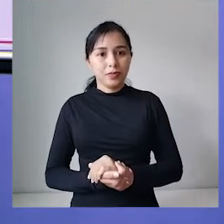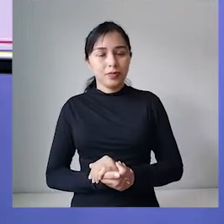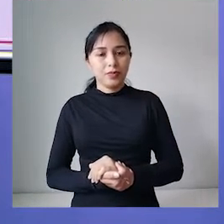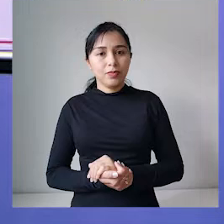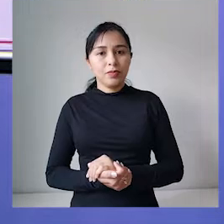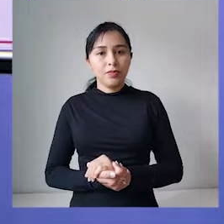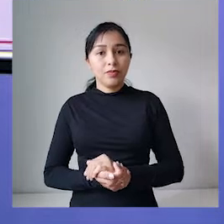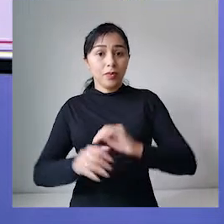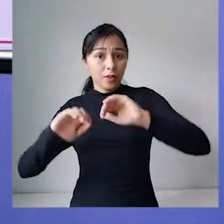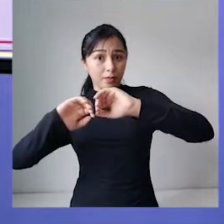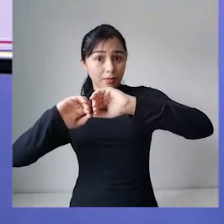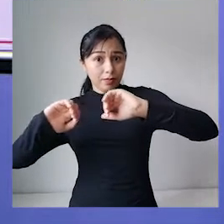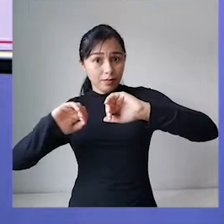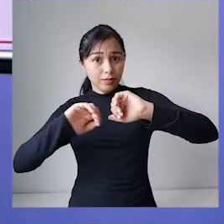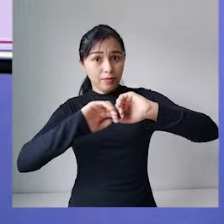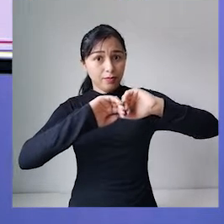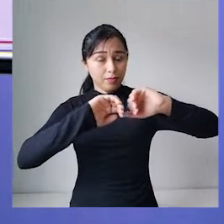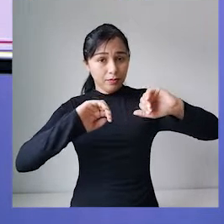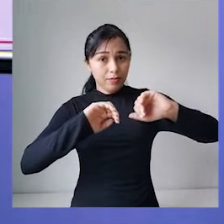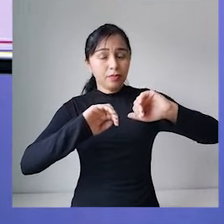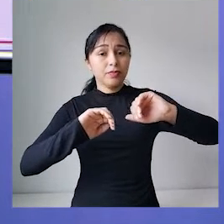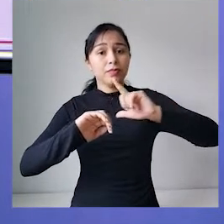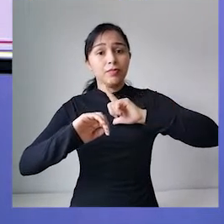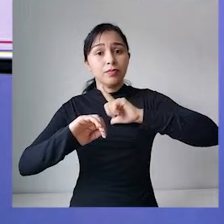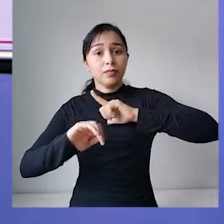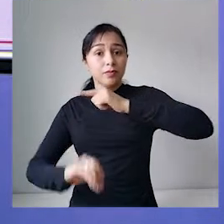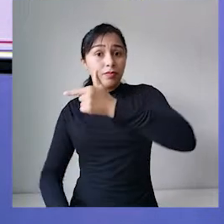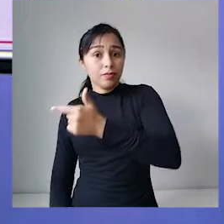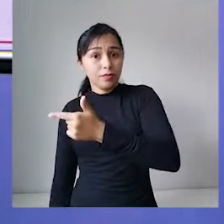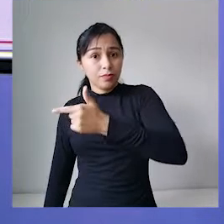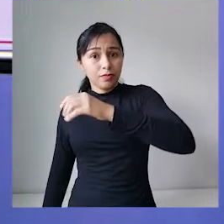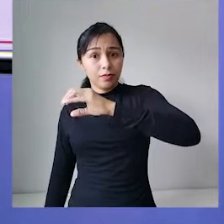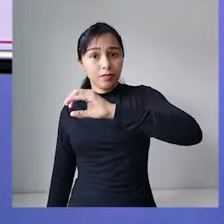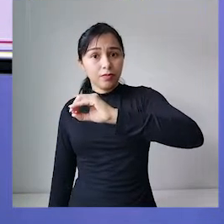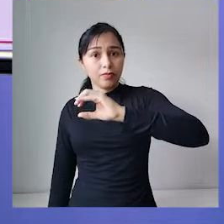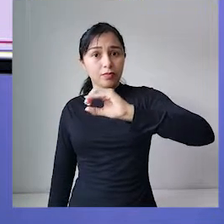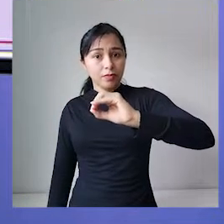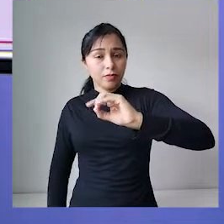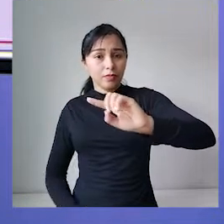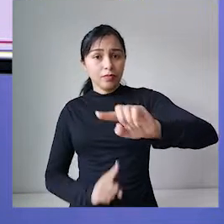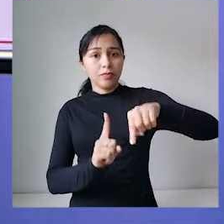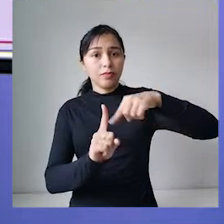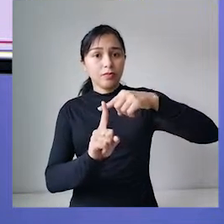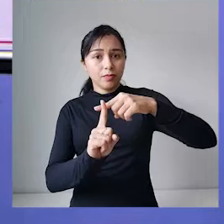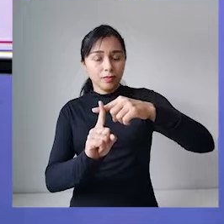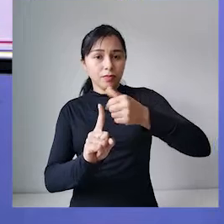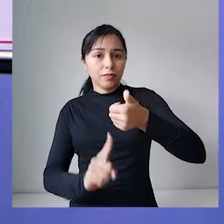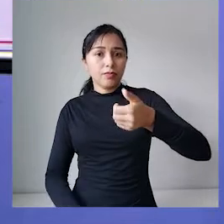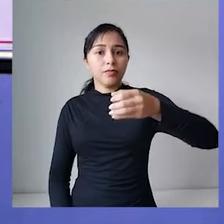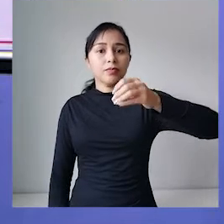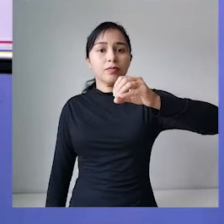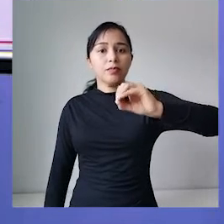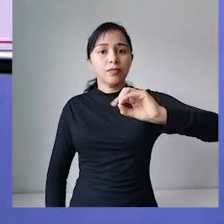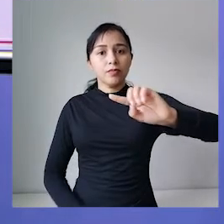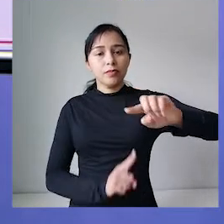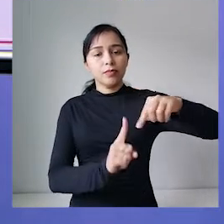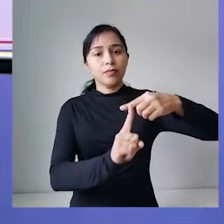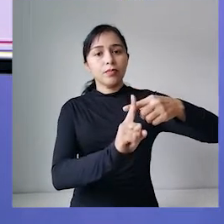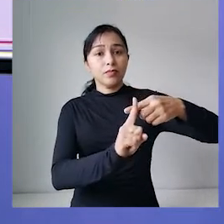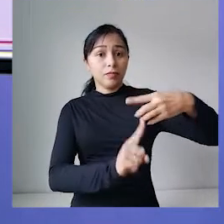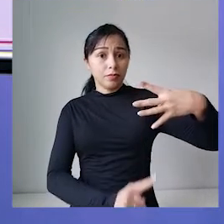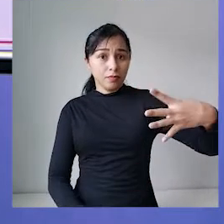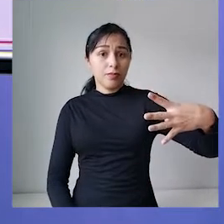na decomposição, na primeira decomposição, nós temos 200 mais 10 mais 4, que é igual